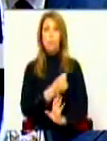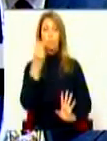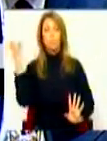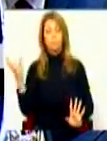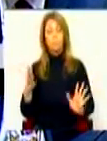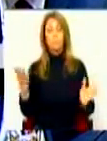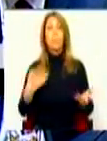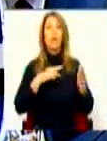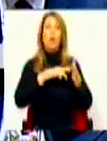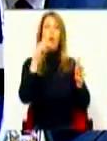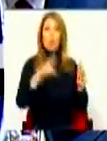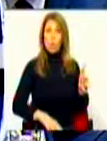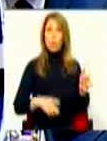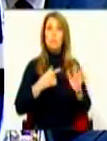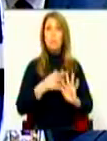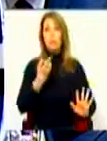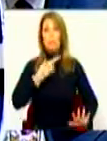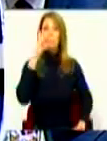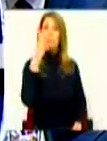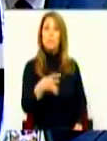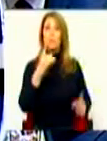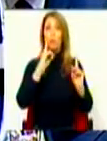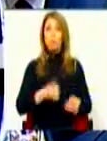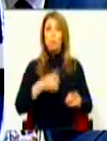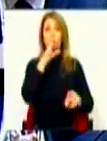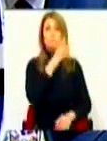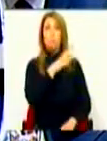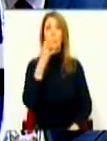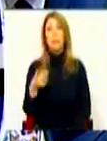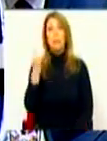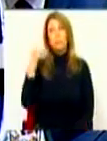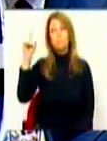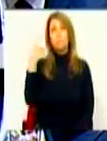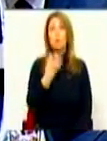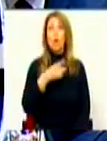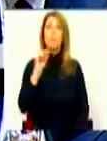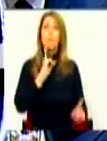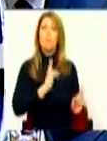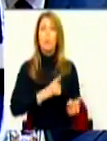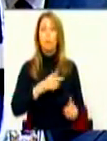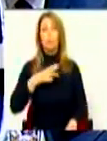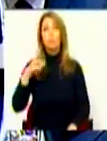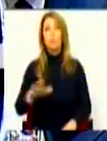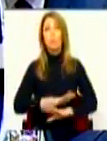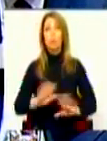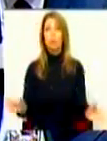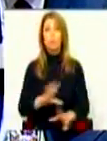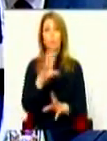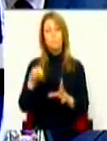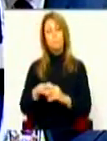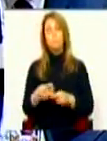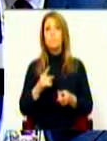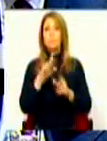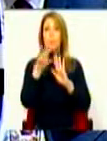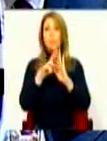esta Convenção entrou em vigor no passado dia 9 de março, estando Portugal já vinculado às normas que integram este instrumento